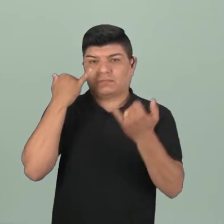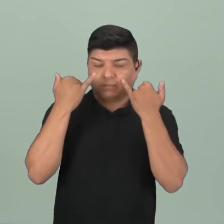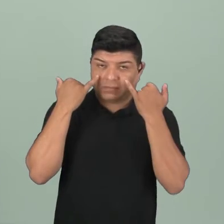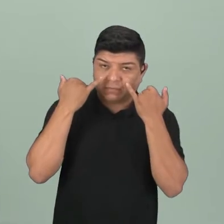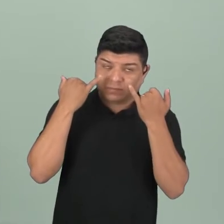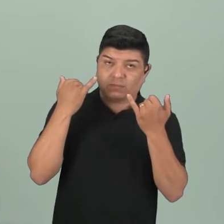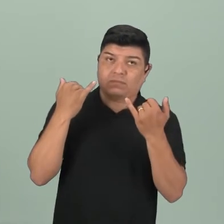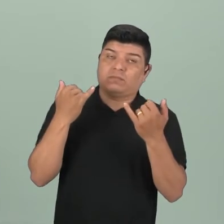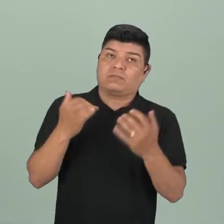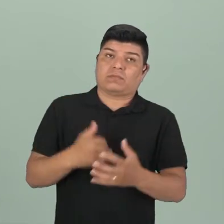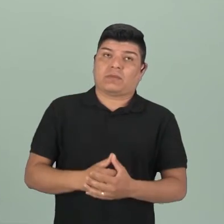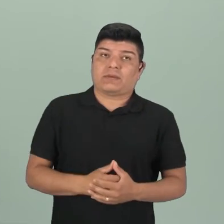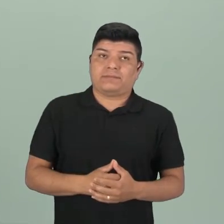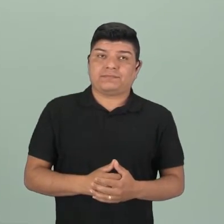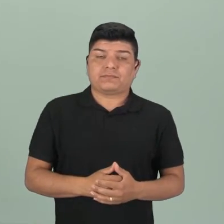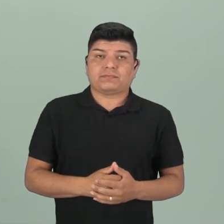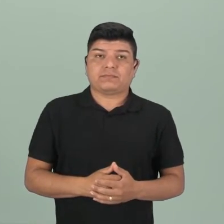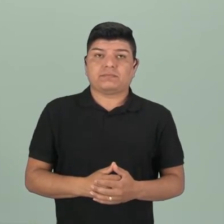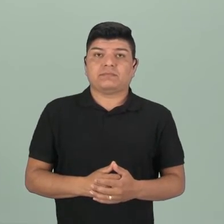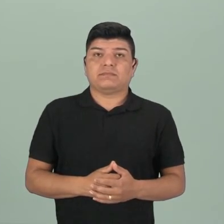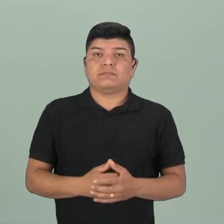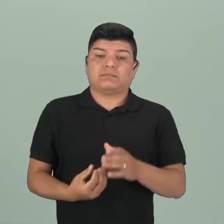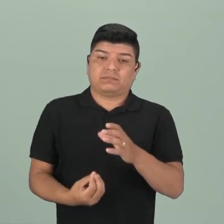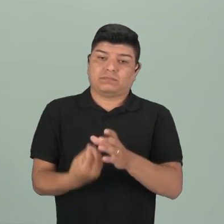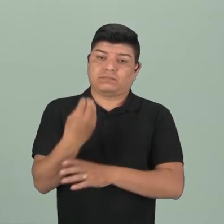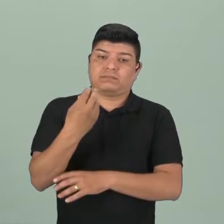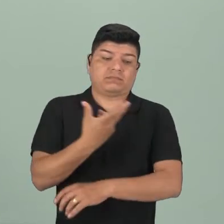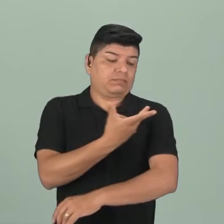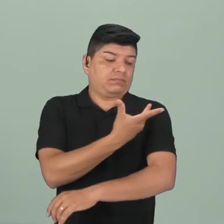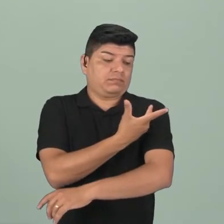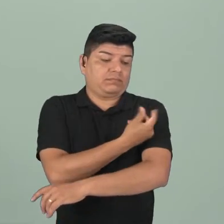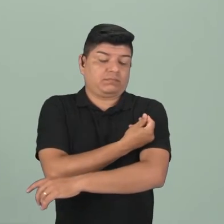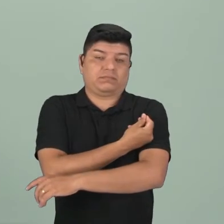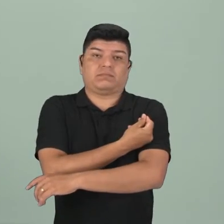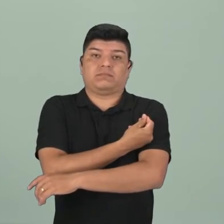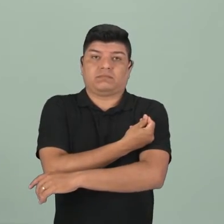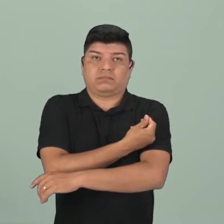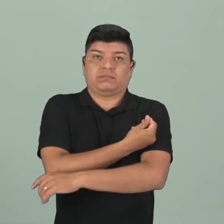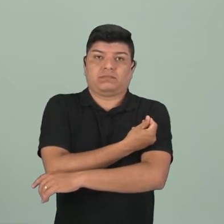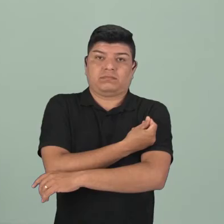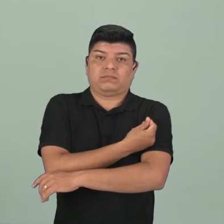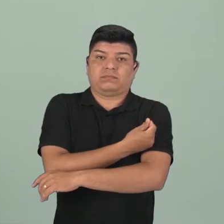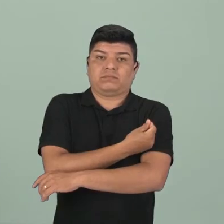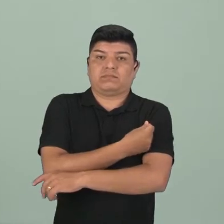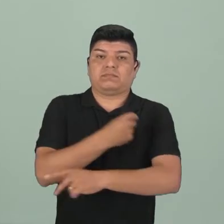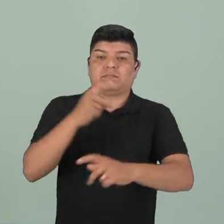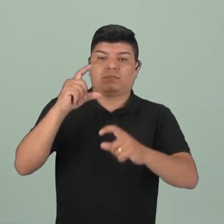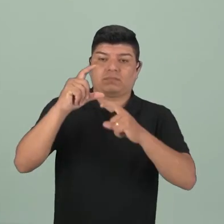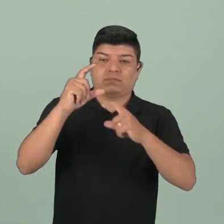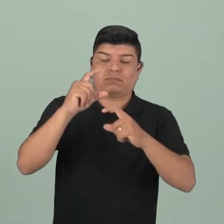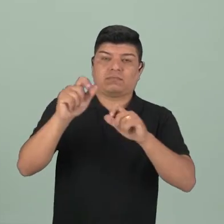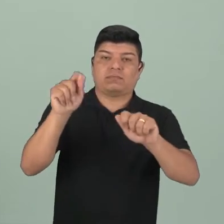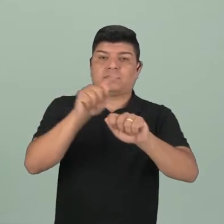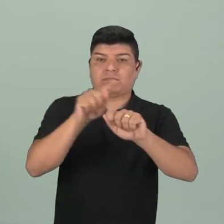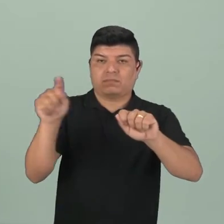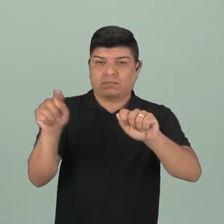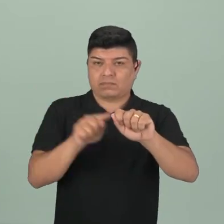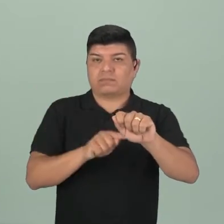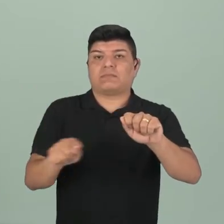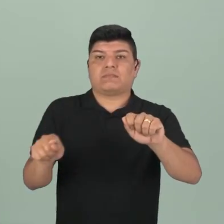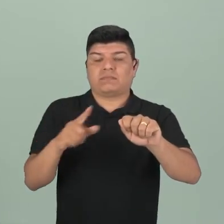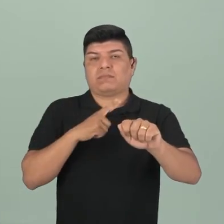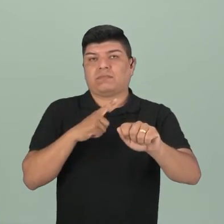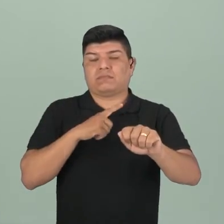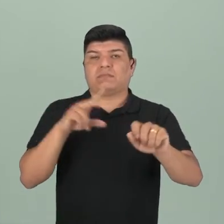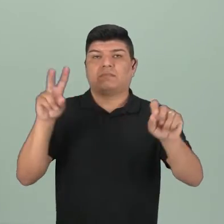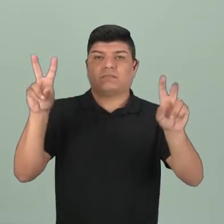informações técnicas referente por exemplo, ao surgimento da vacina, né? A Pfizer, a AstraZeneca, quando